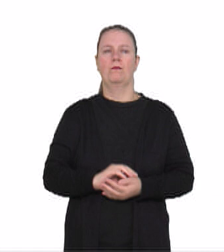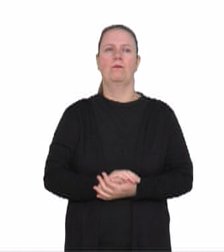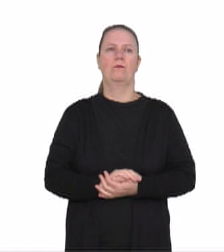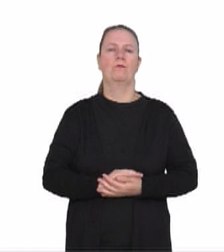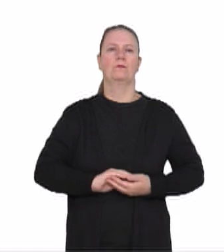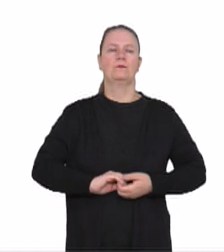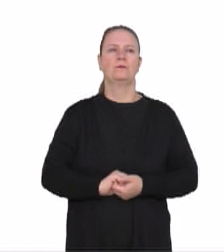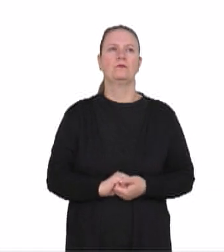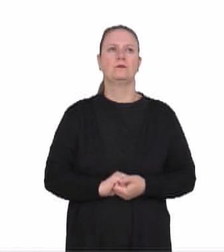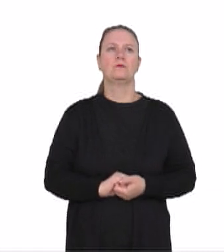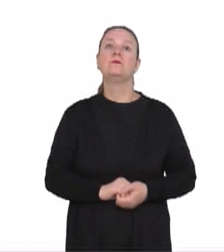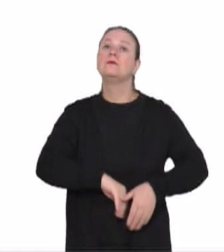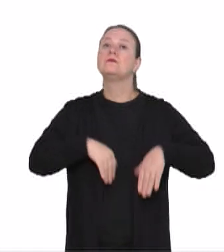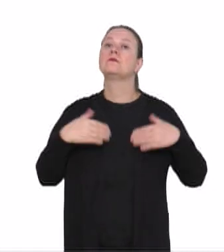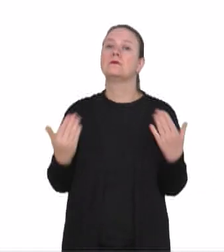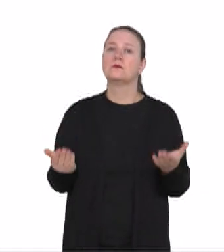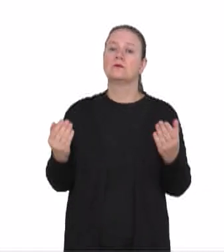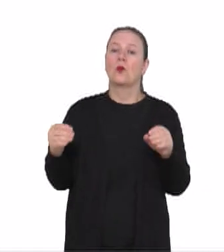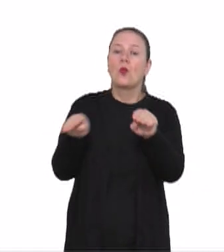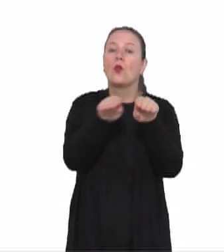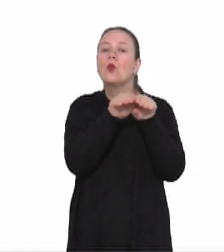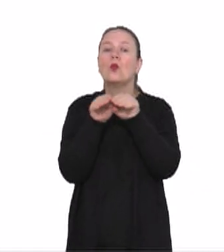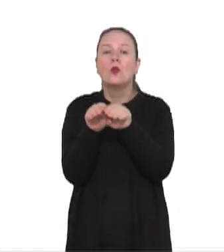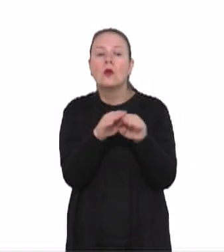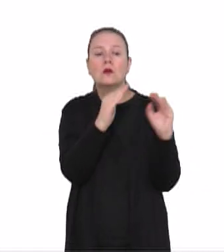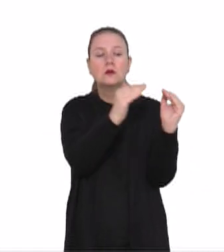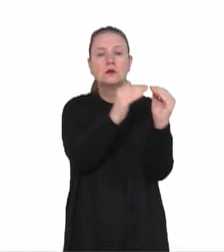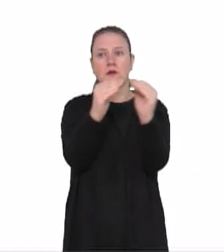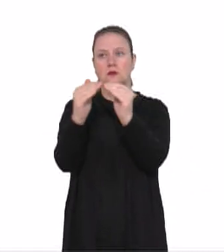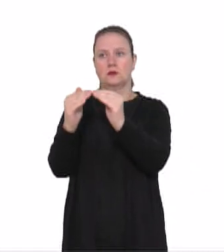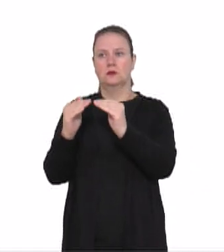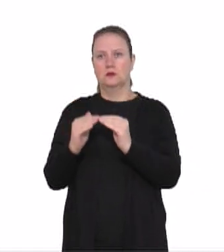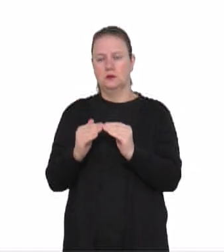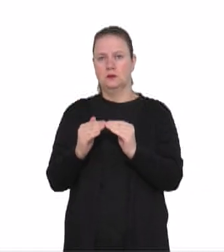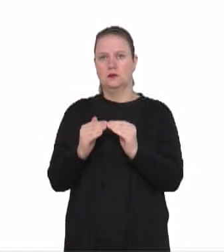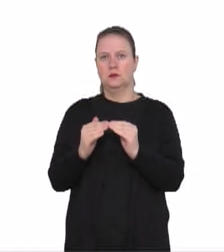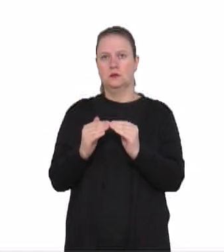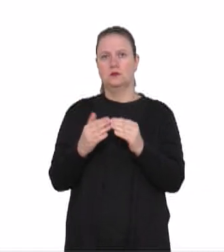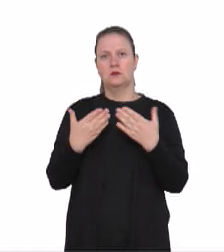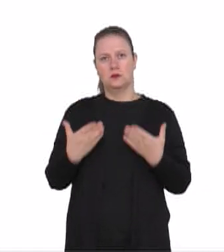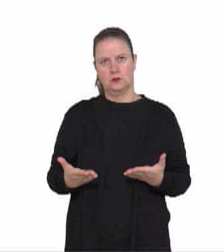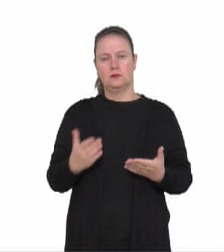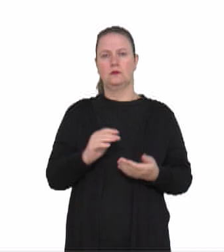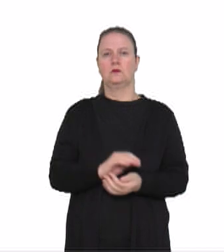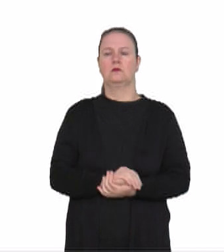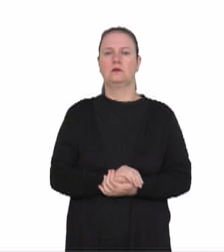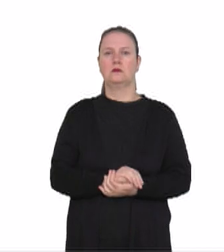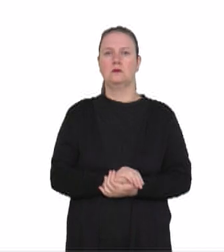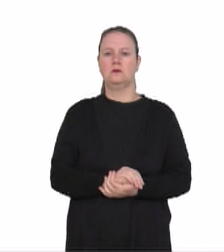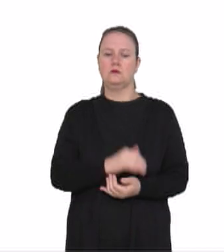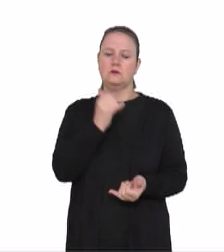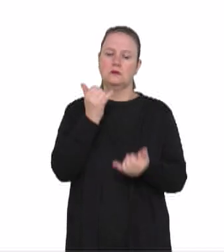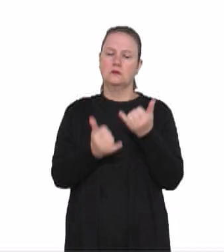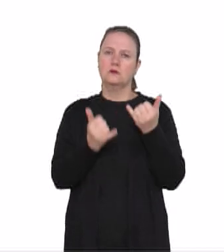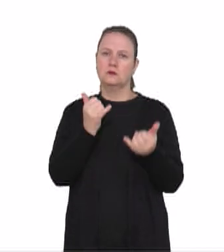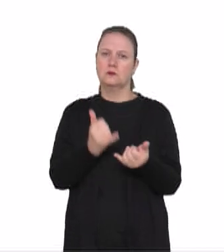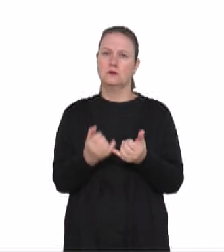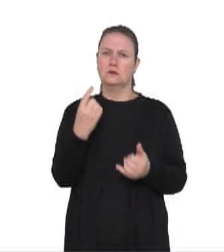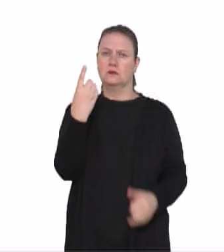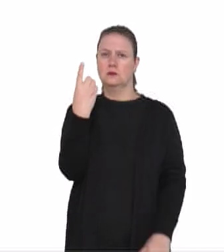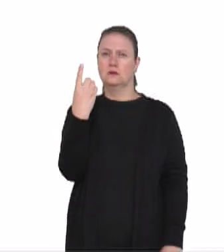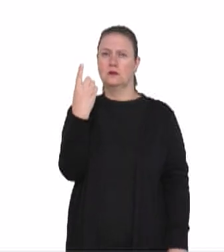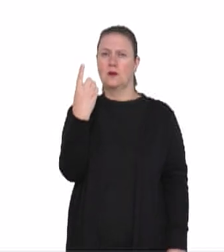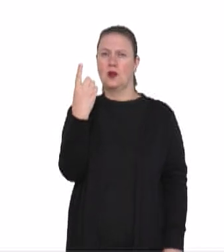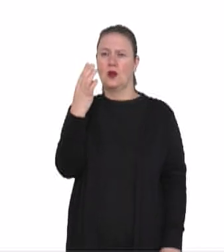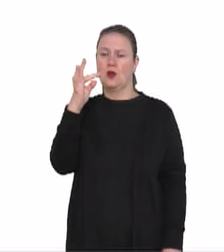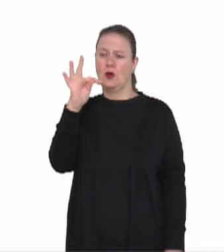an average car. Então, a média das casas, daí o verbo que vocês vão ter que colocar, é aproximadamente uma tonelada de